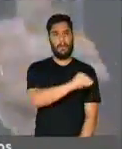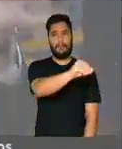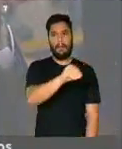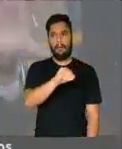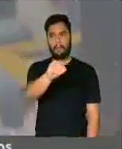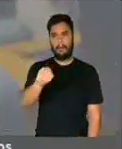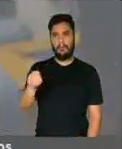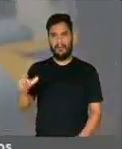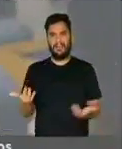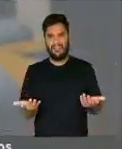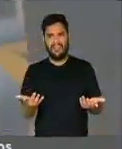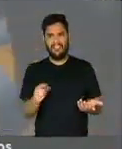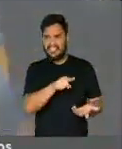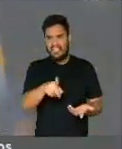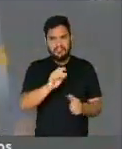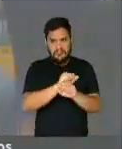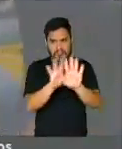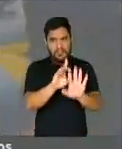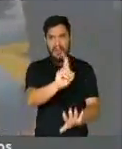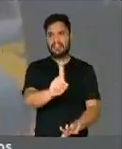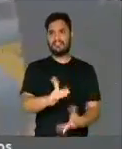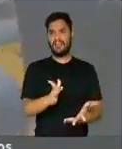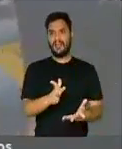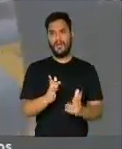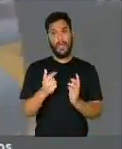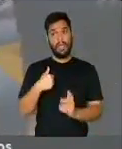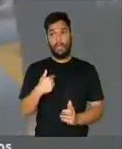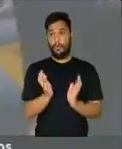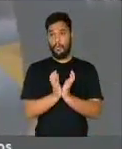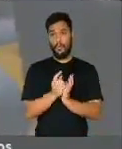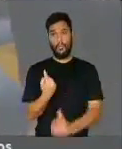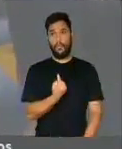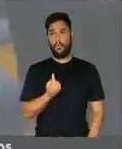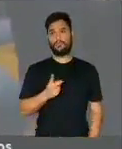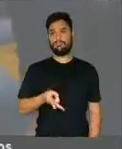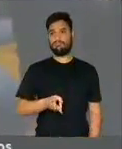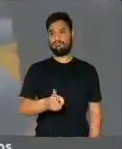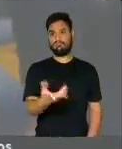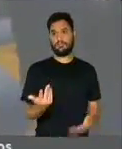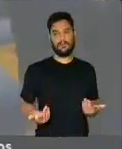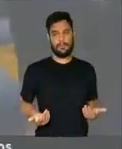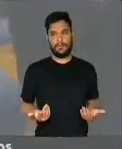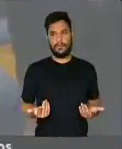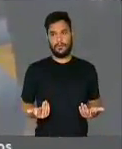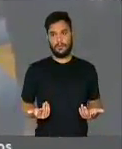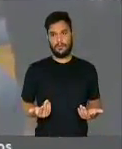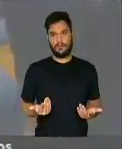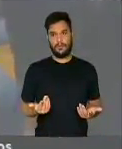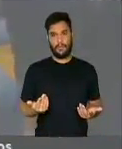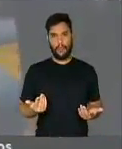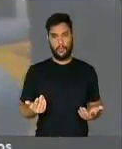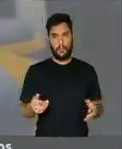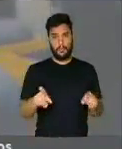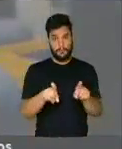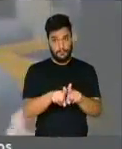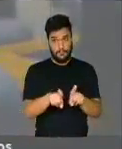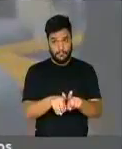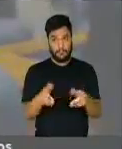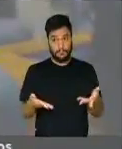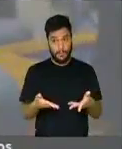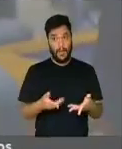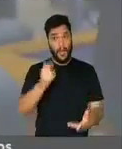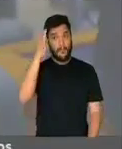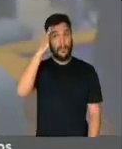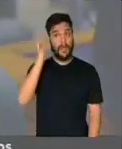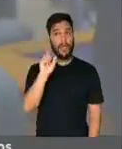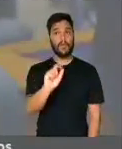manter um partido, ser único um partido, e isso é ser transparente. Eu não tenho dúvida nenhuma de que no